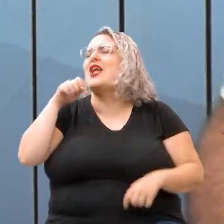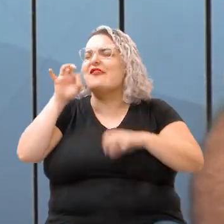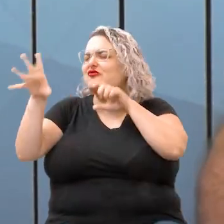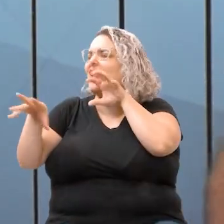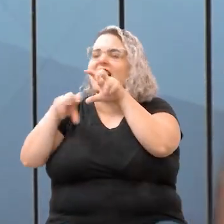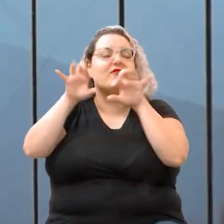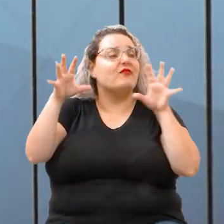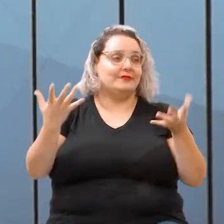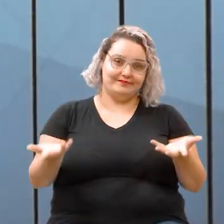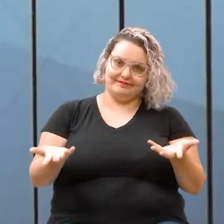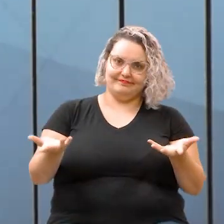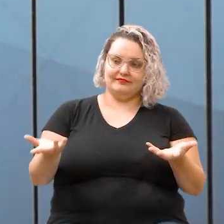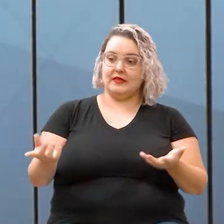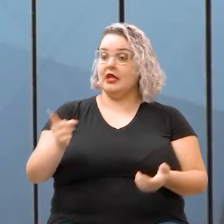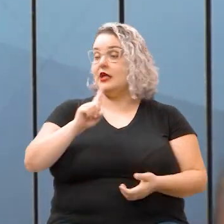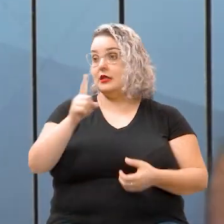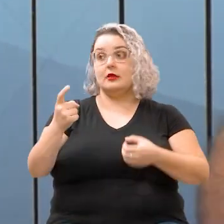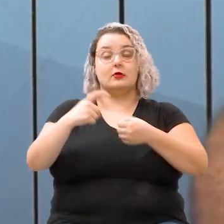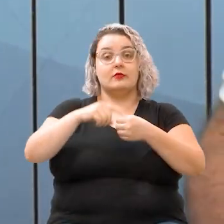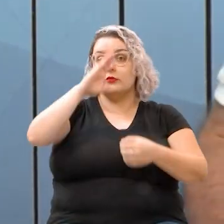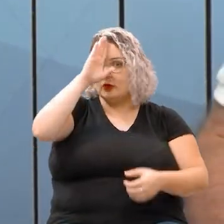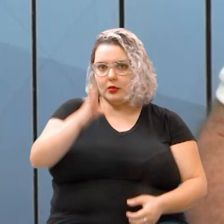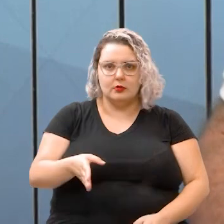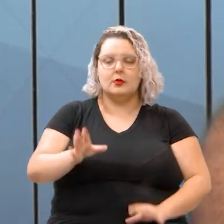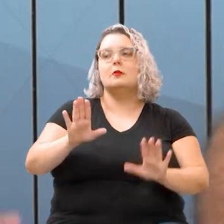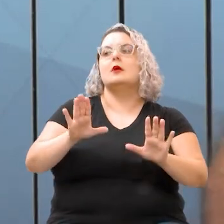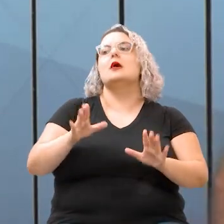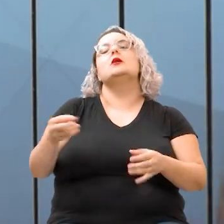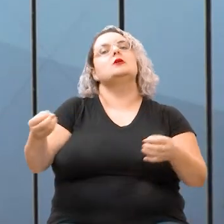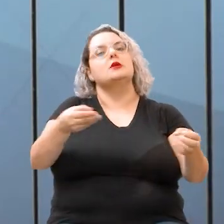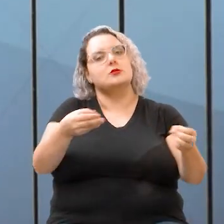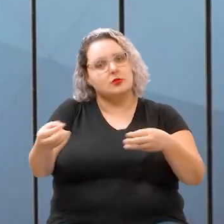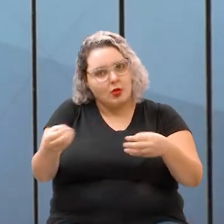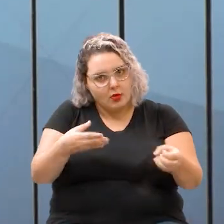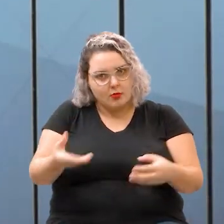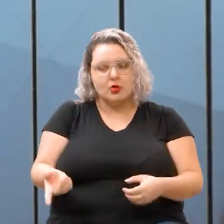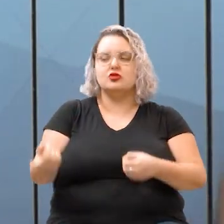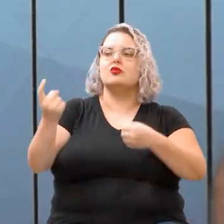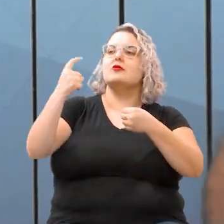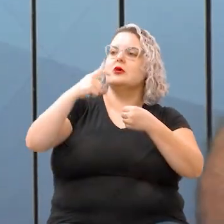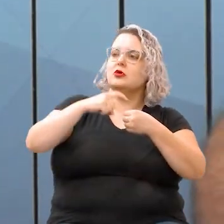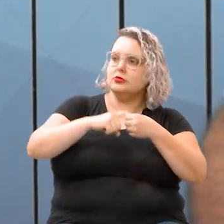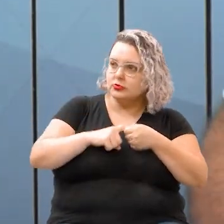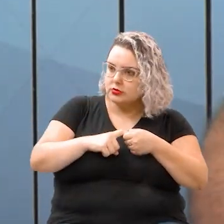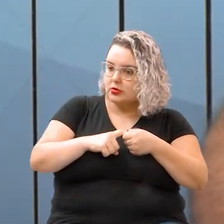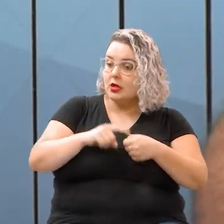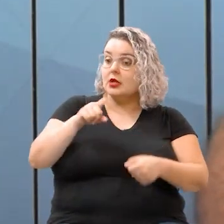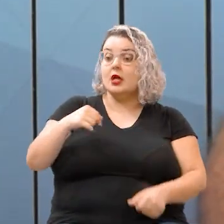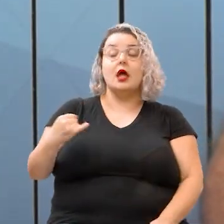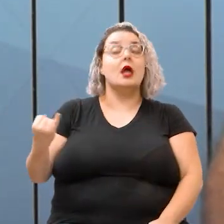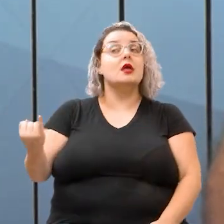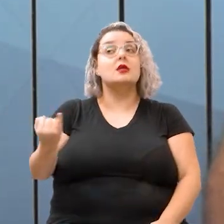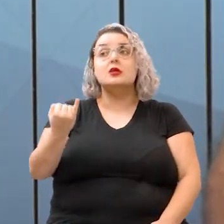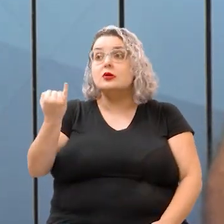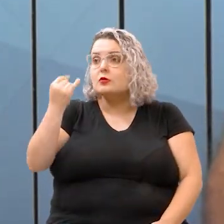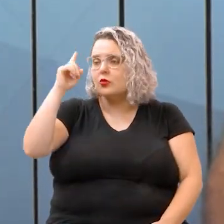então a gente não voltou de imediato, mas atualmente a gente já retornou, e isso é extremamente importante, Mirna, porque a